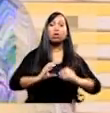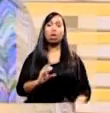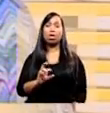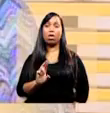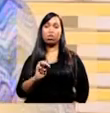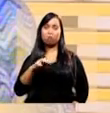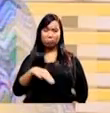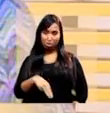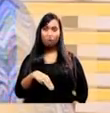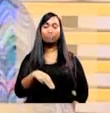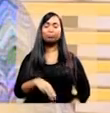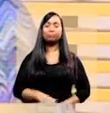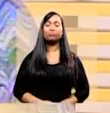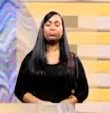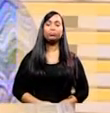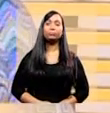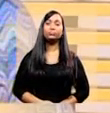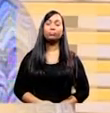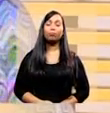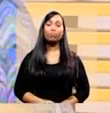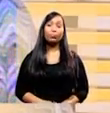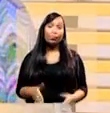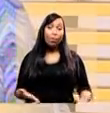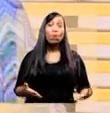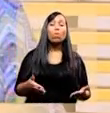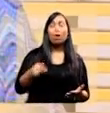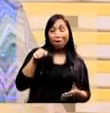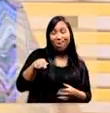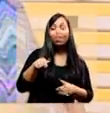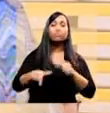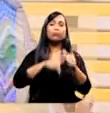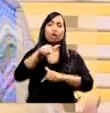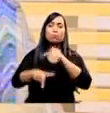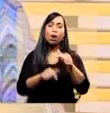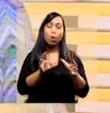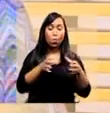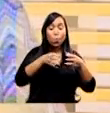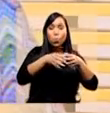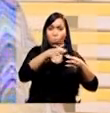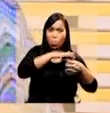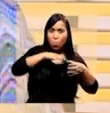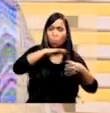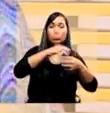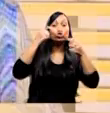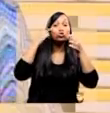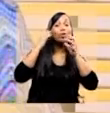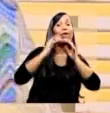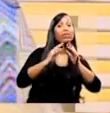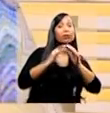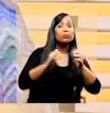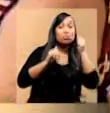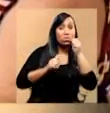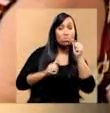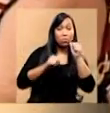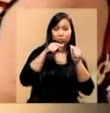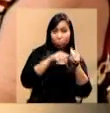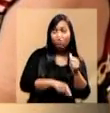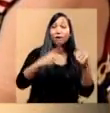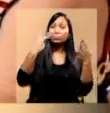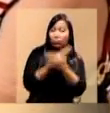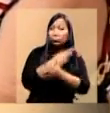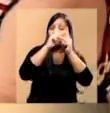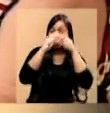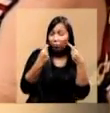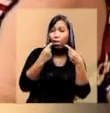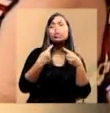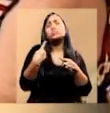CRAM, do Centro de Referência da Mulher, que trabalham em grupos de reflexão com essas mulheres vítimas